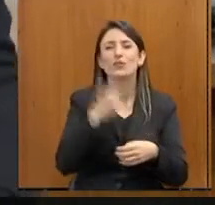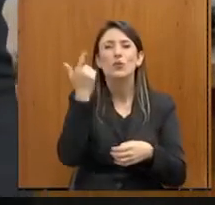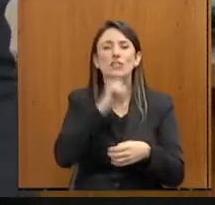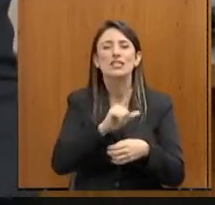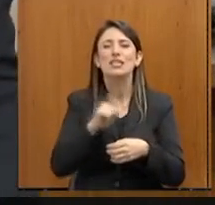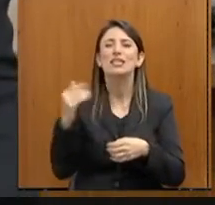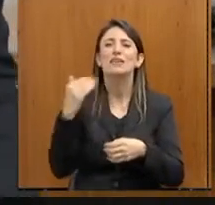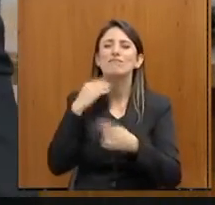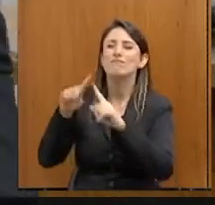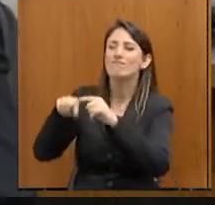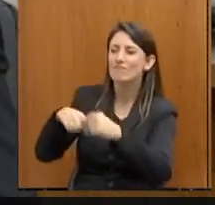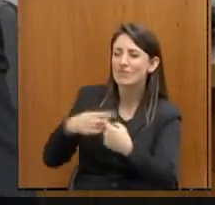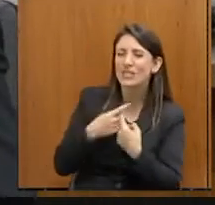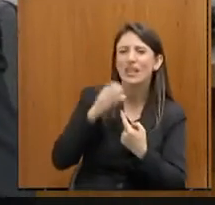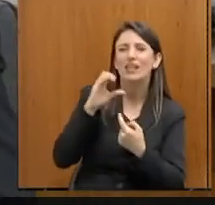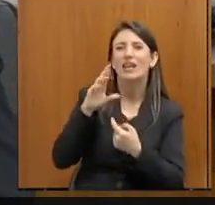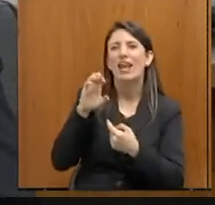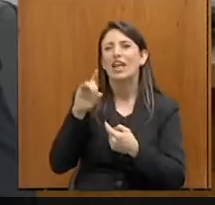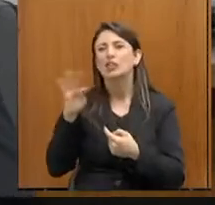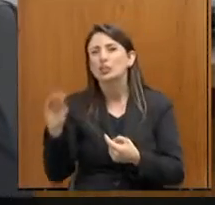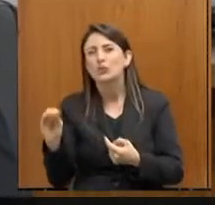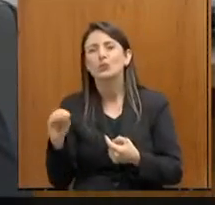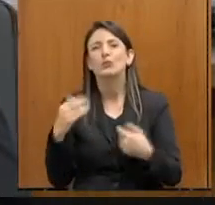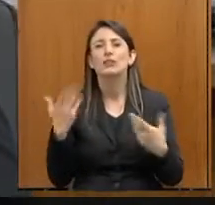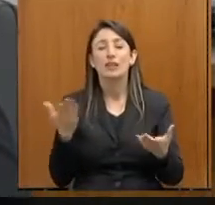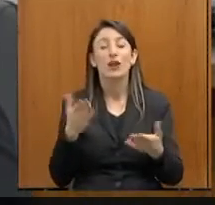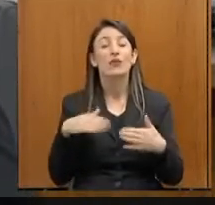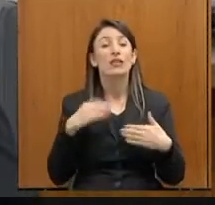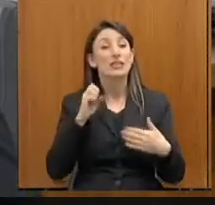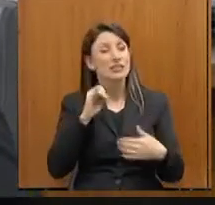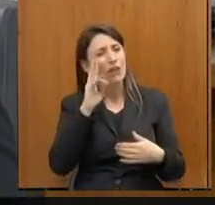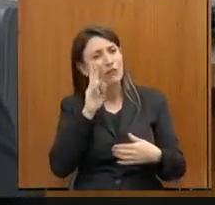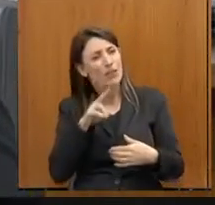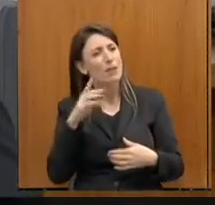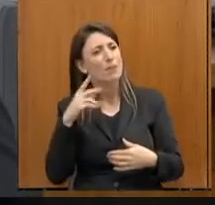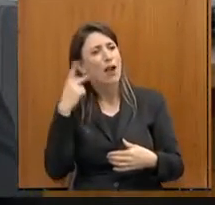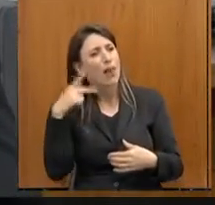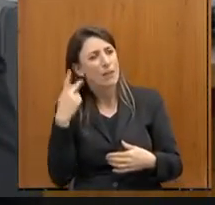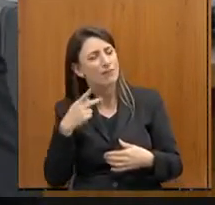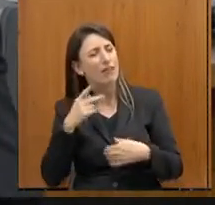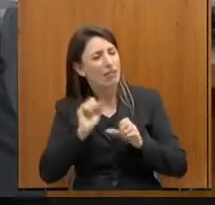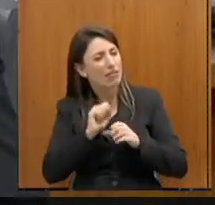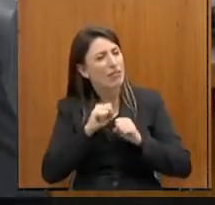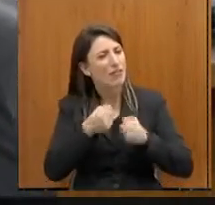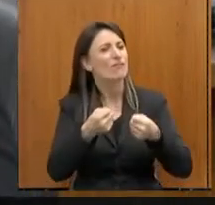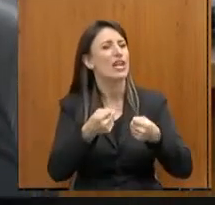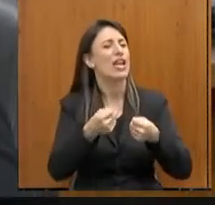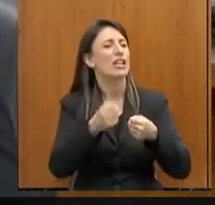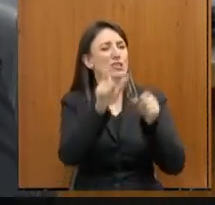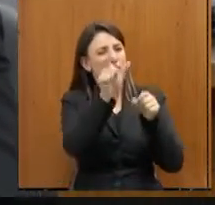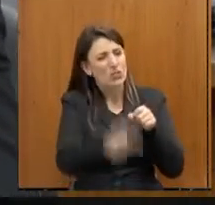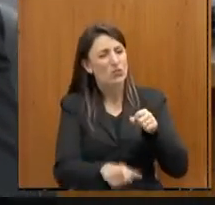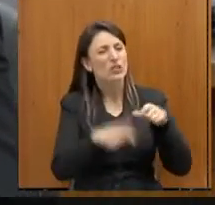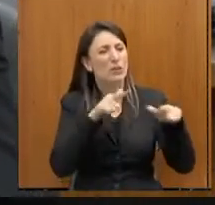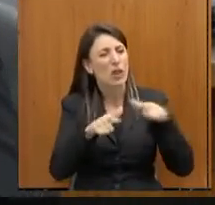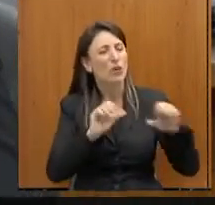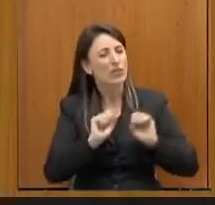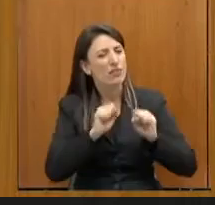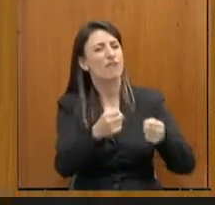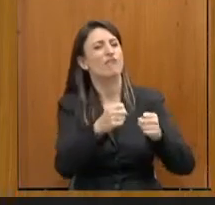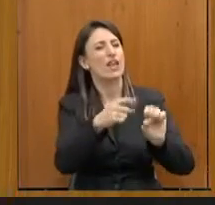é quando a gente quer ver parlamentares que defendem o trabalhador e defendo empreendedor desde o mei